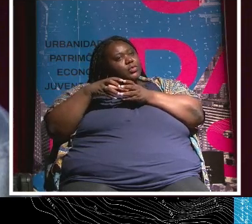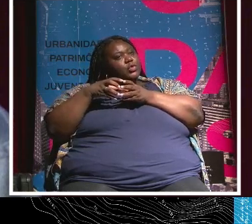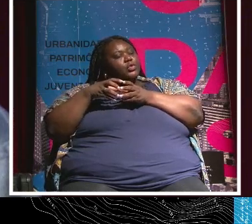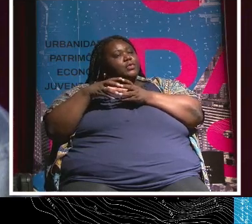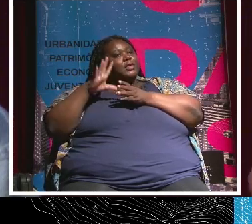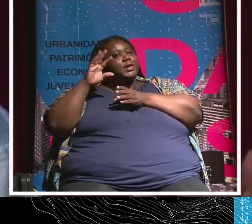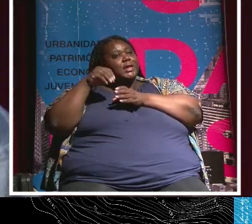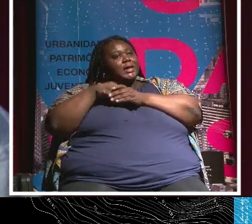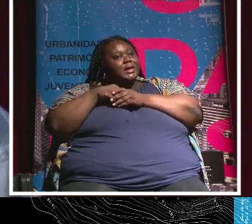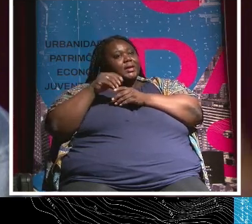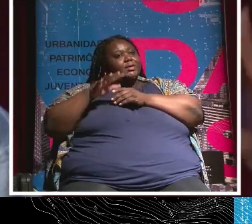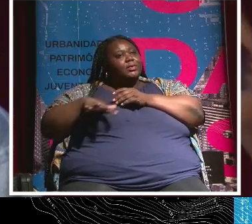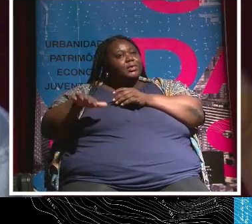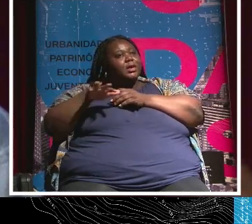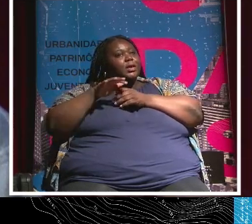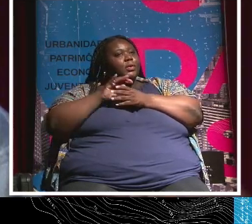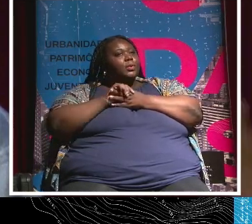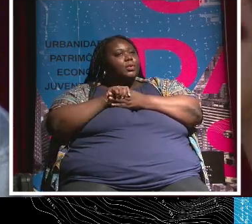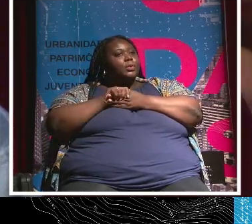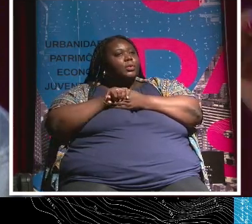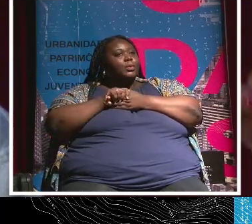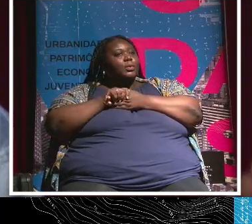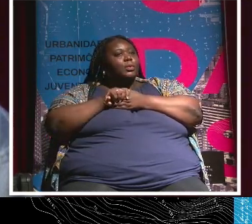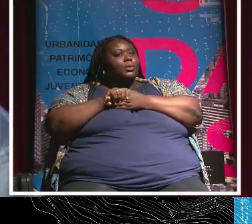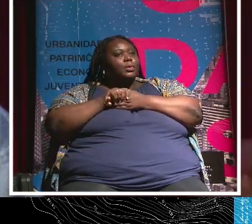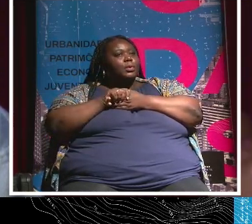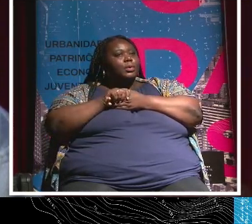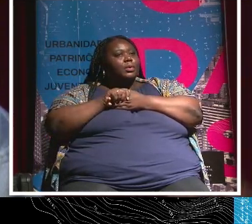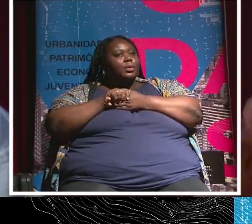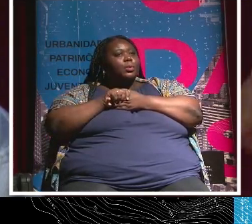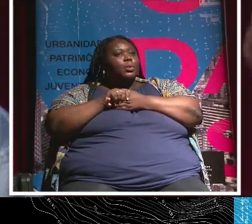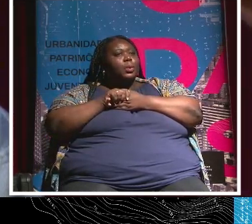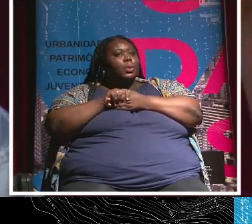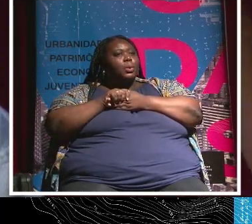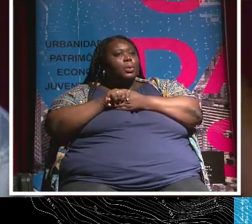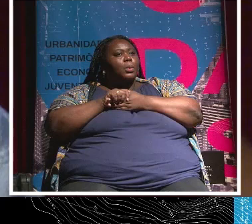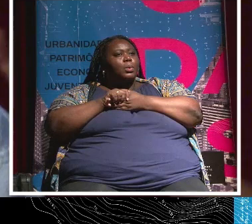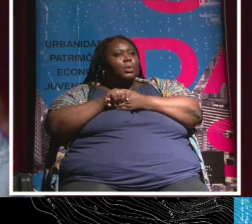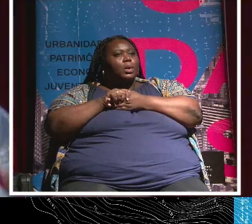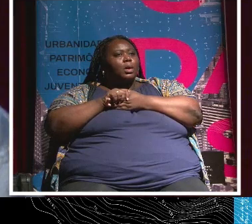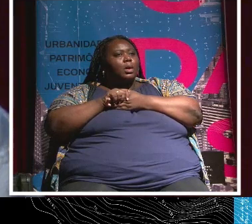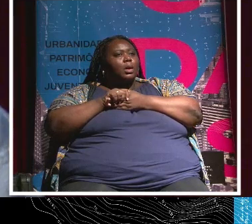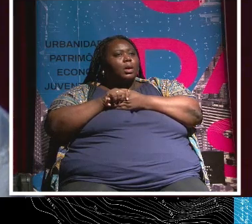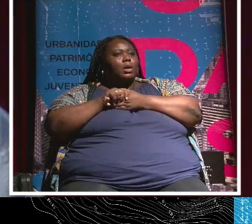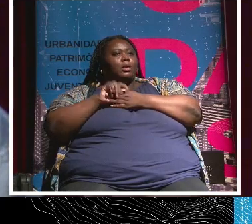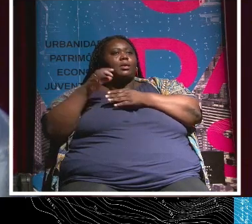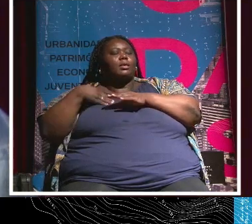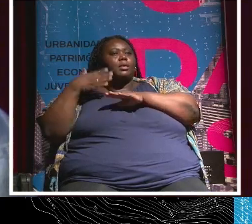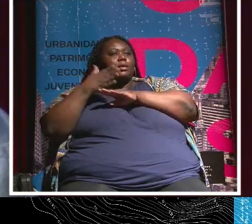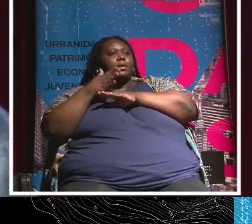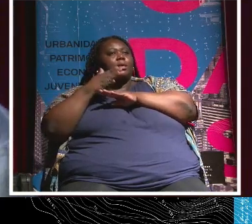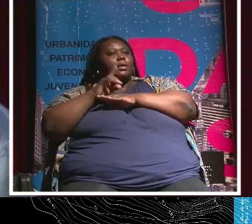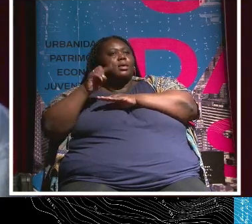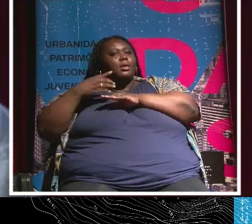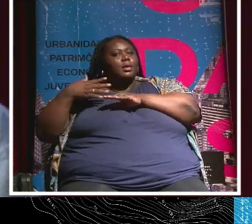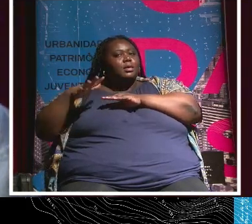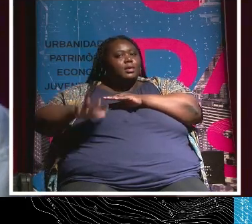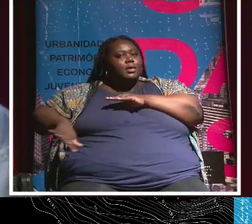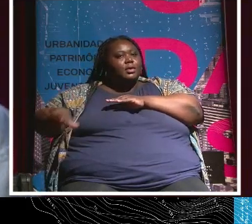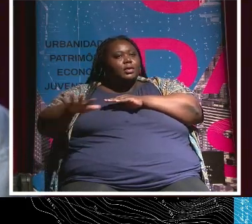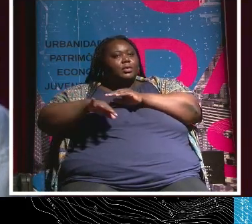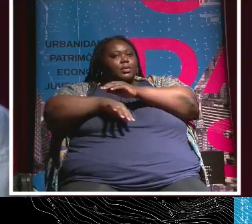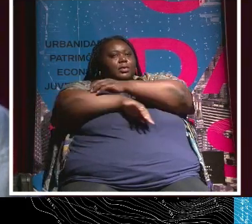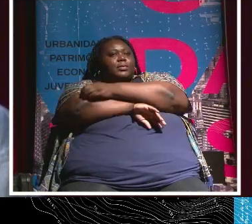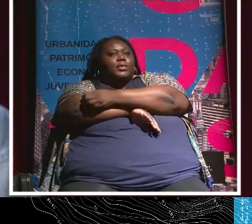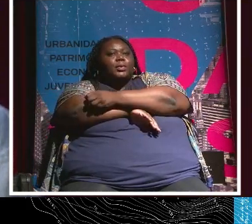internas da área do circo, de formação e de trabalho, e passa a atuar no seu território, na